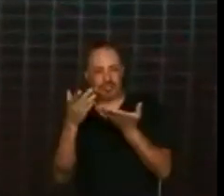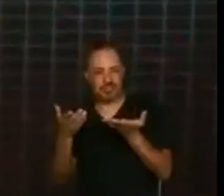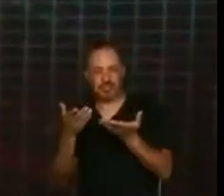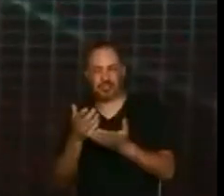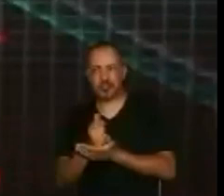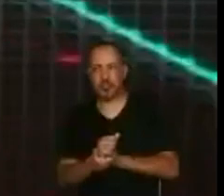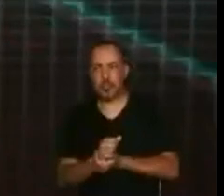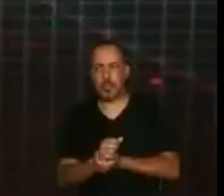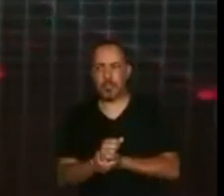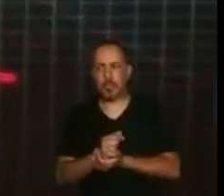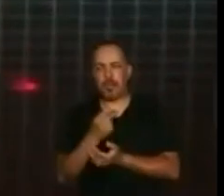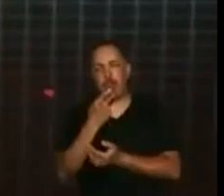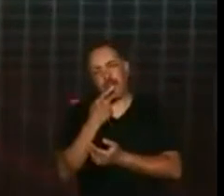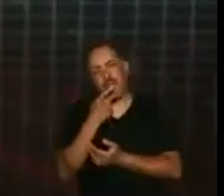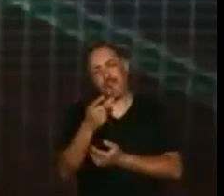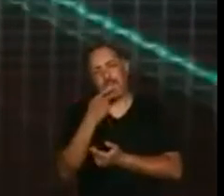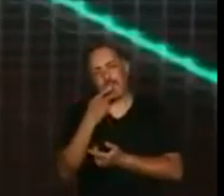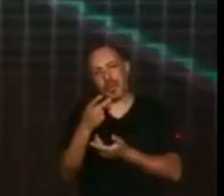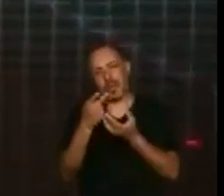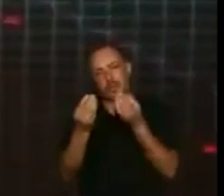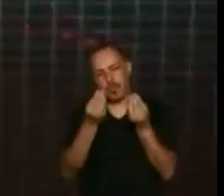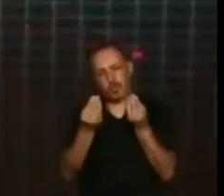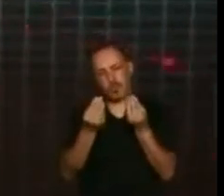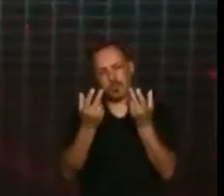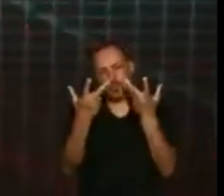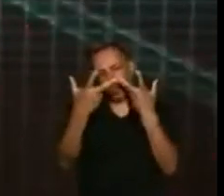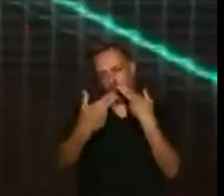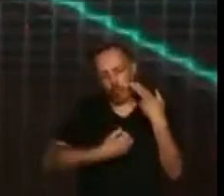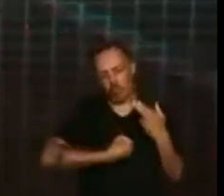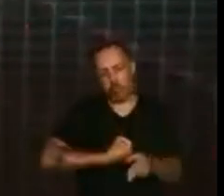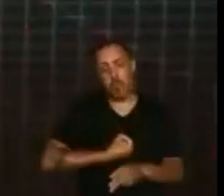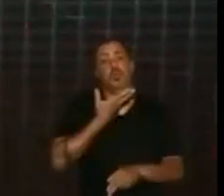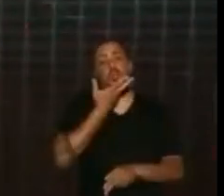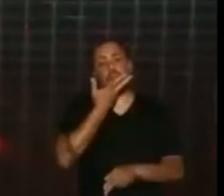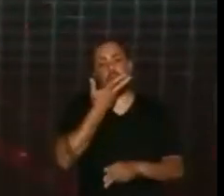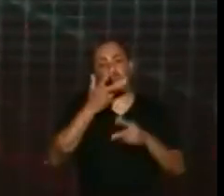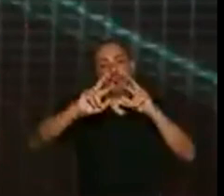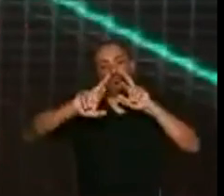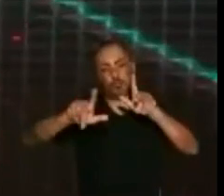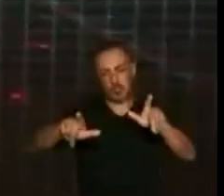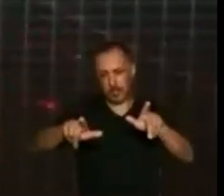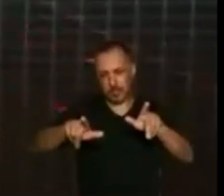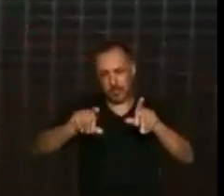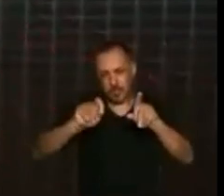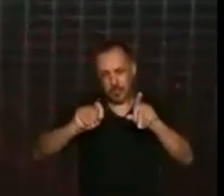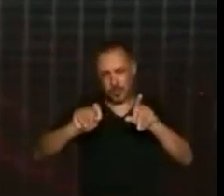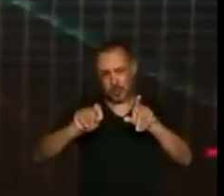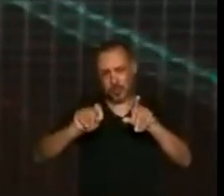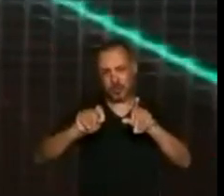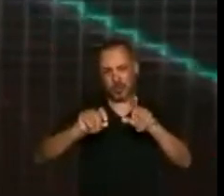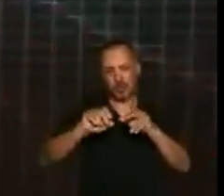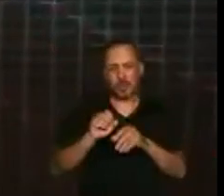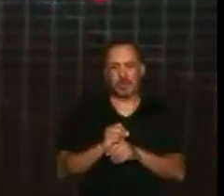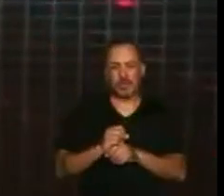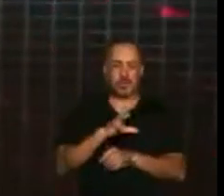Amor, eu queria falar sobre isso de um jeito poético, de um jeito diferente, de um jeito que sublime, né?